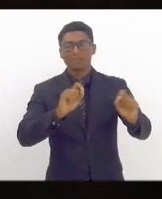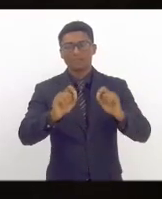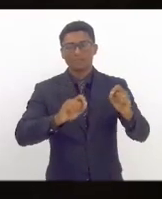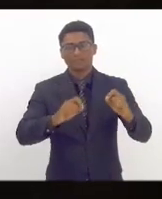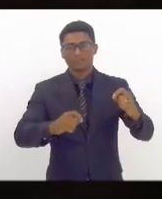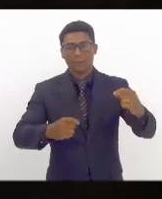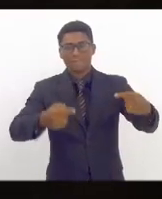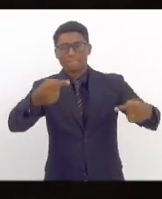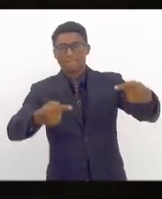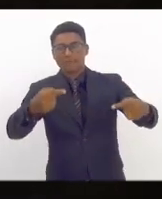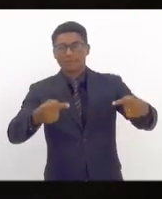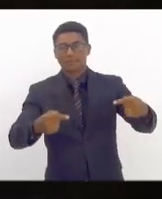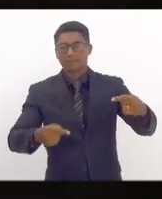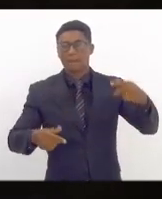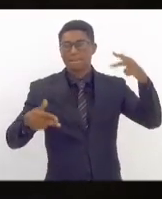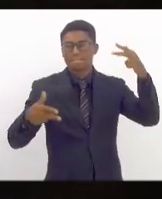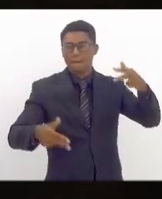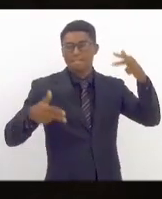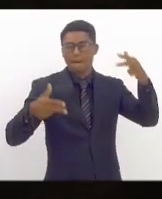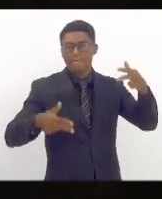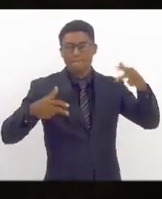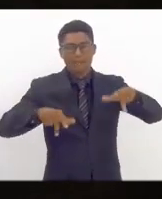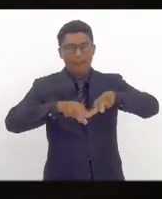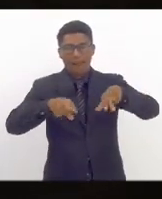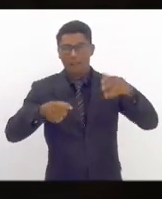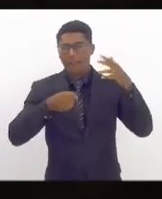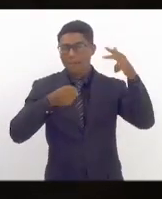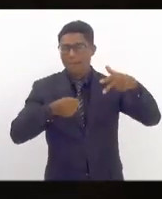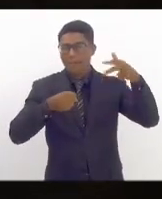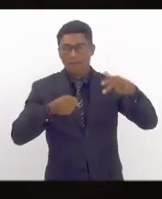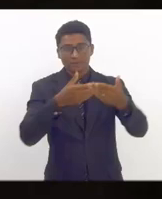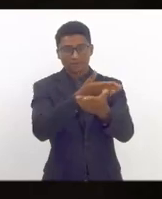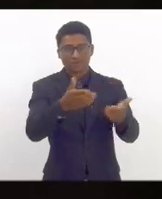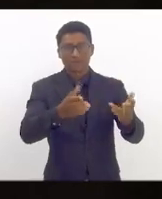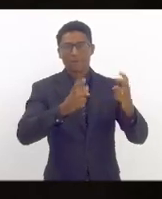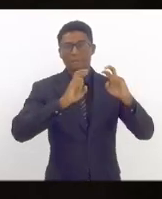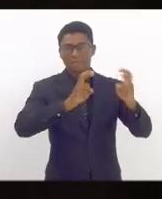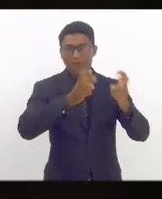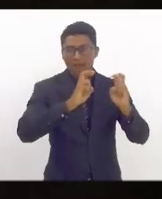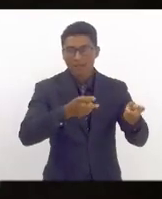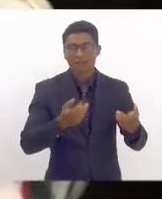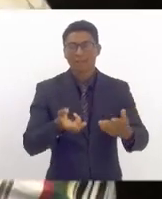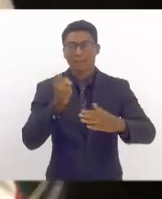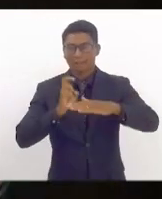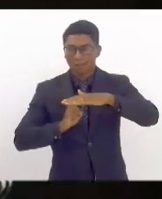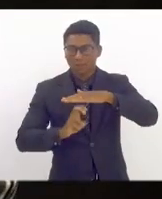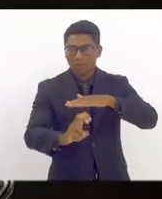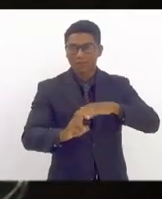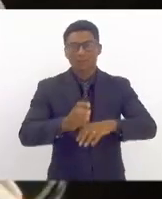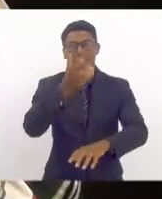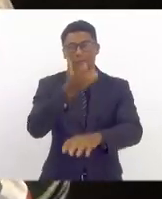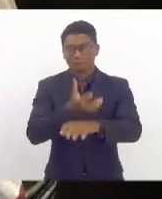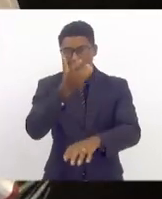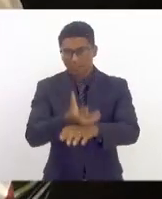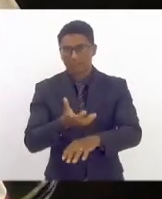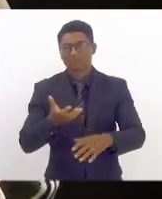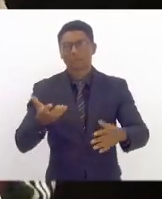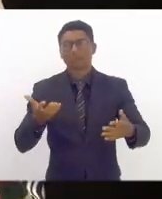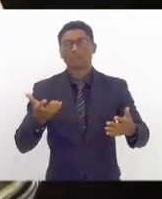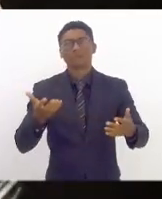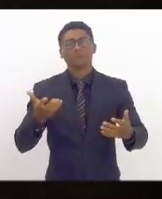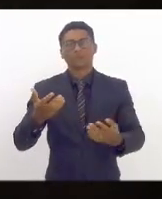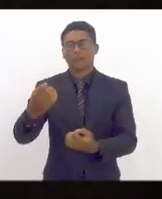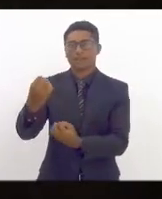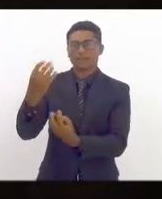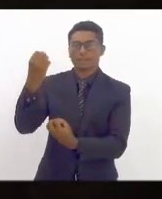a galera do Islã a galera que tá aí nos metros nos trens nas vielas Luciano no semáforo